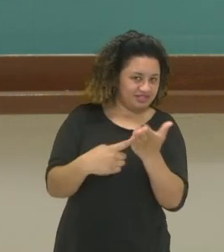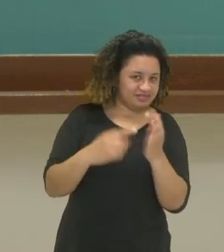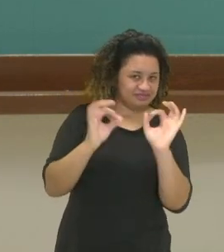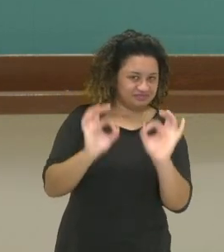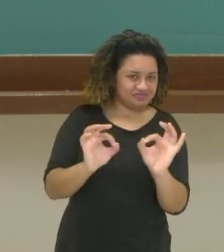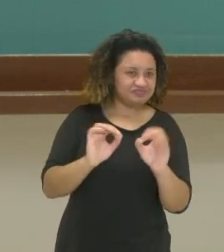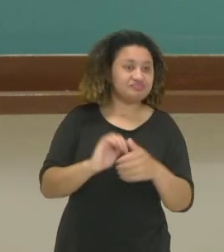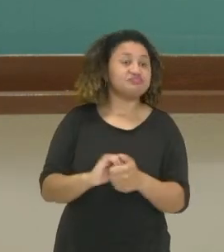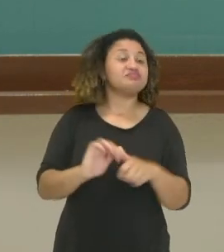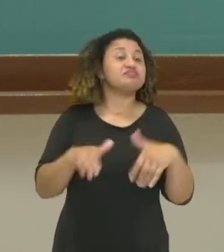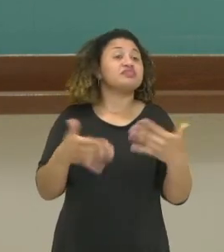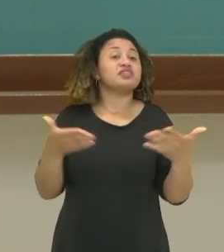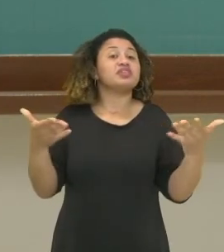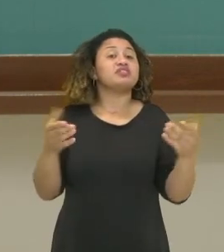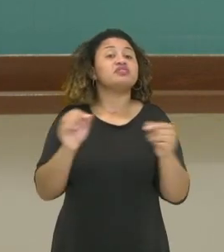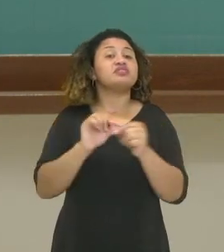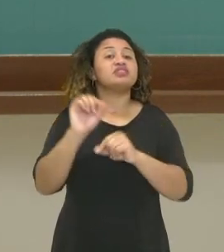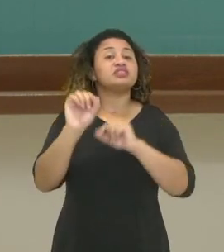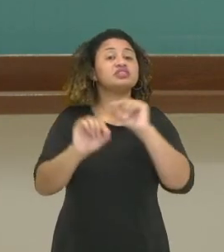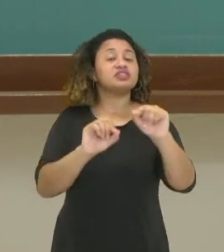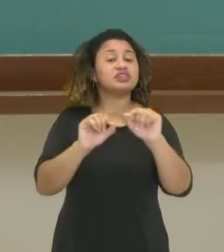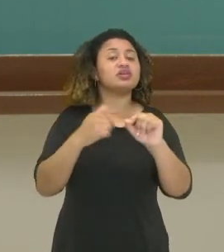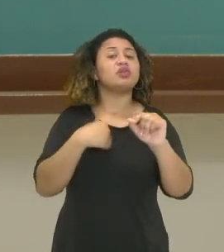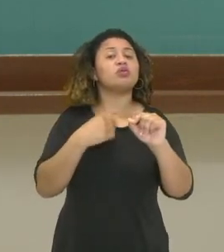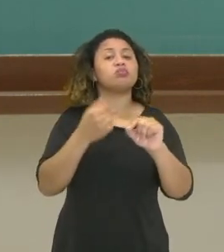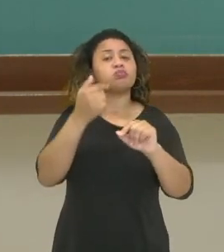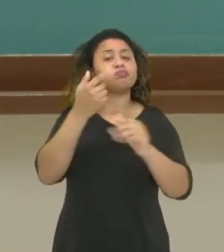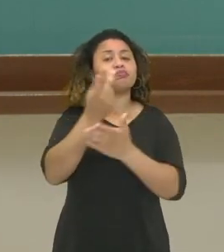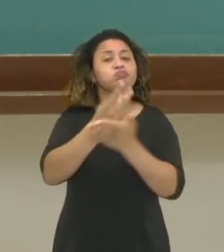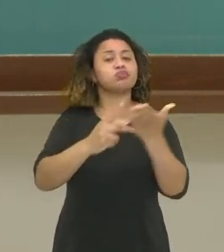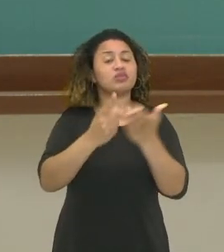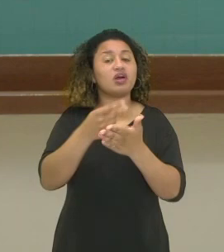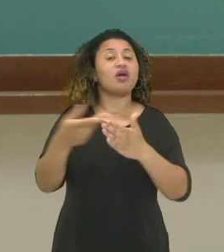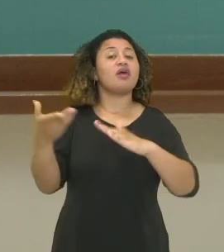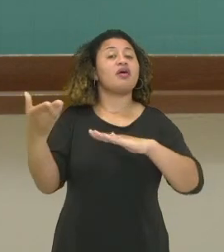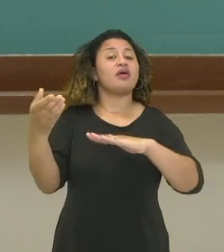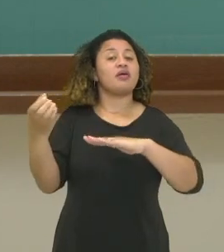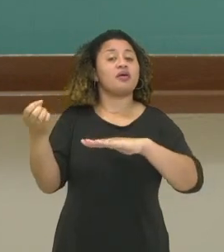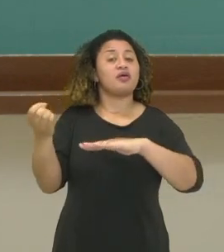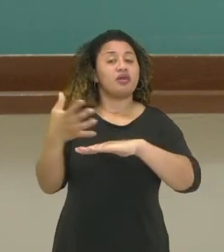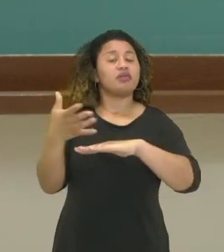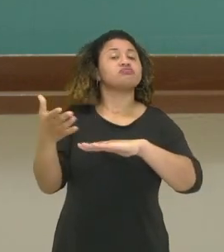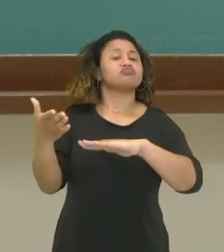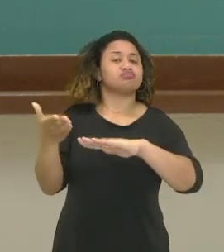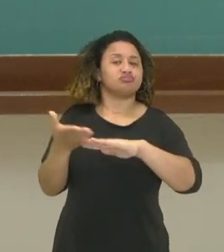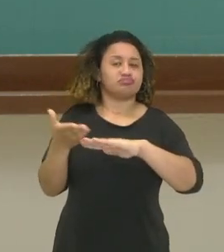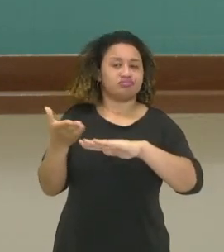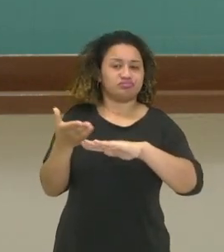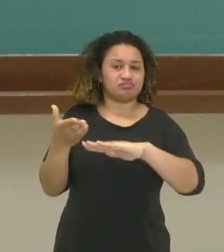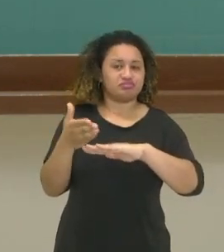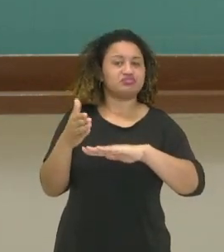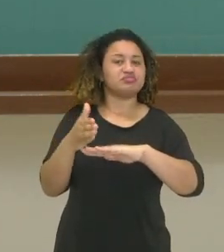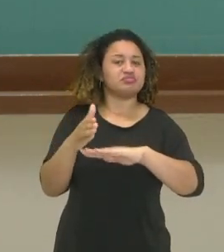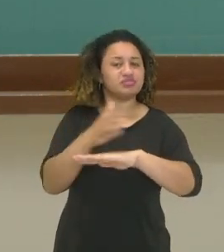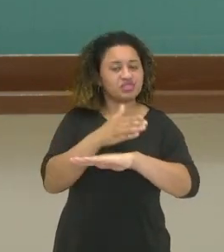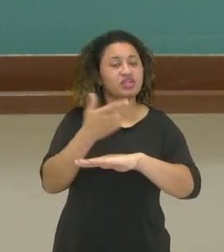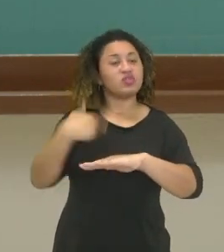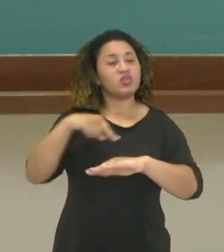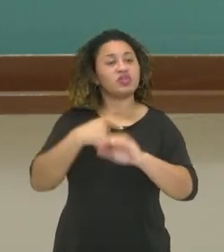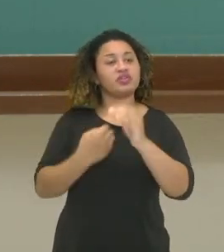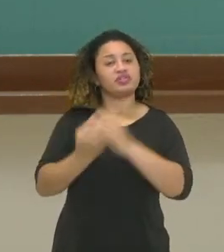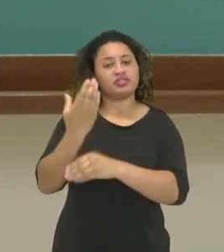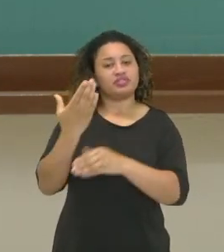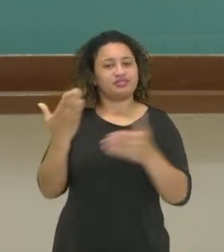isso, estamos fazendo o quê? Um pouco da poesia moderna, né? O que há de mais moderno na poesia, estamos criando aqui